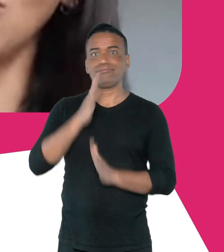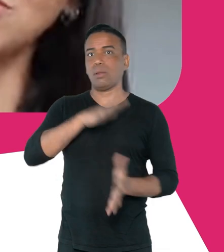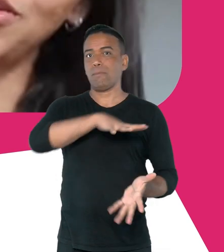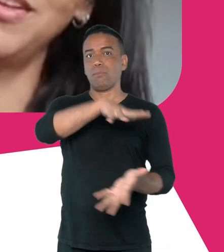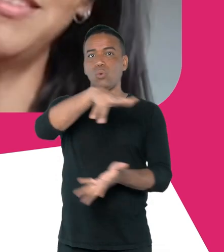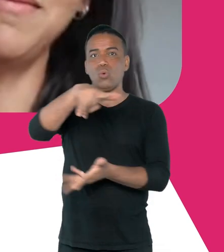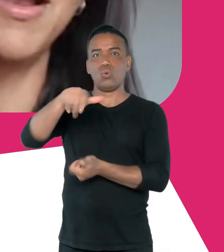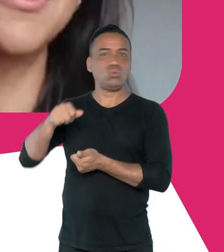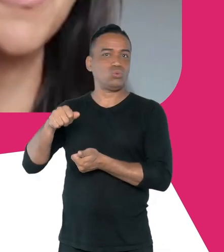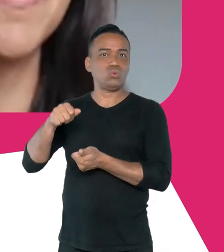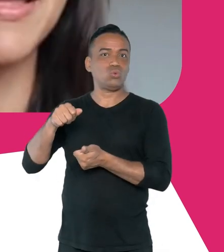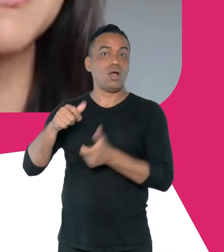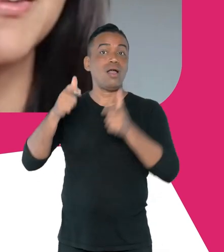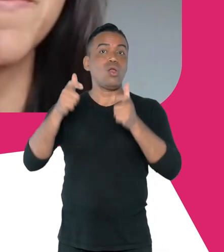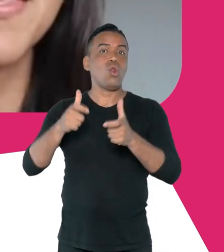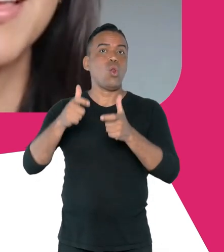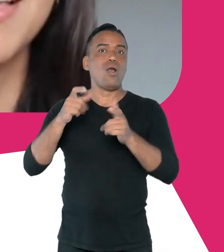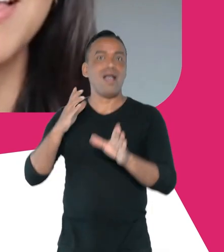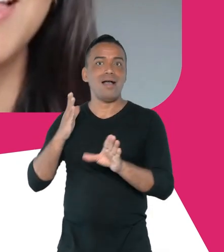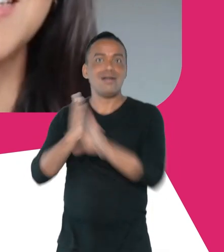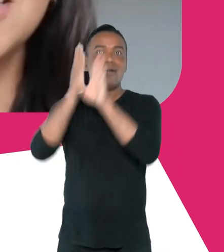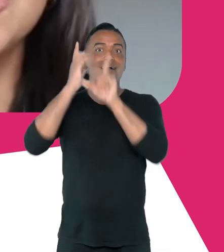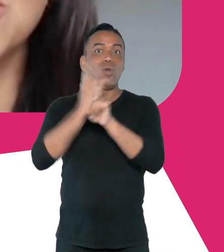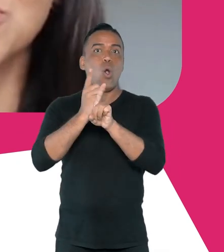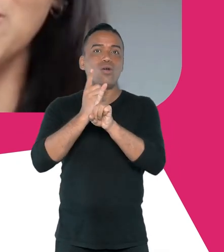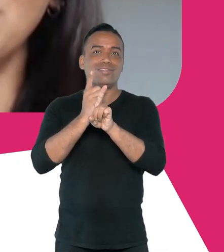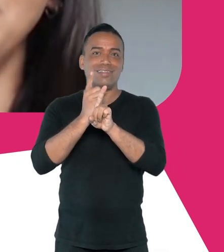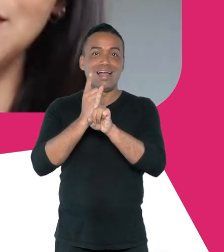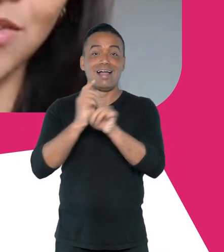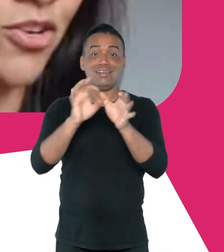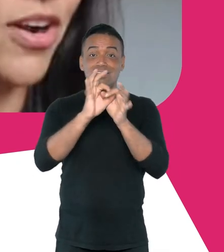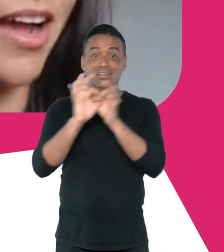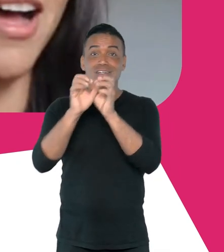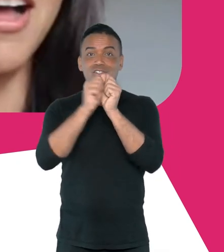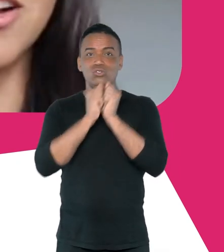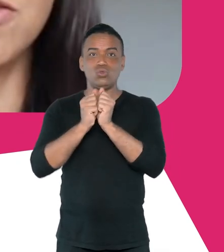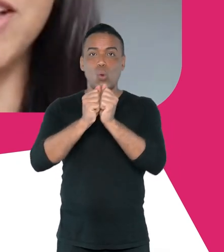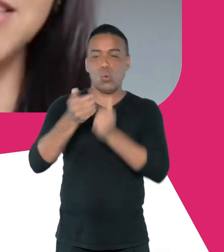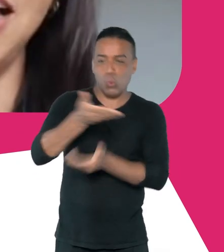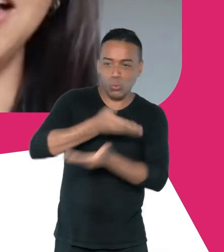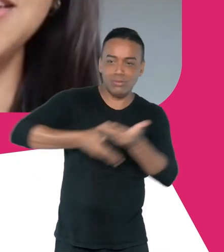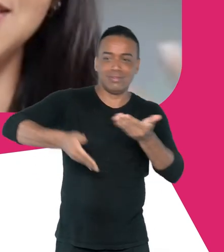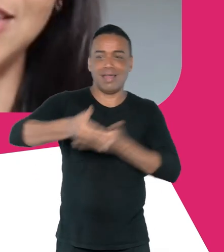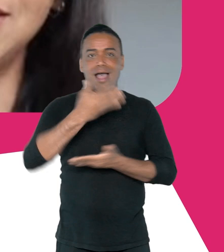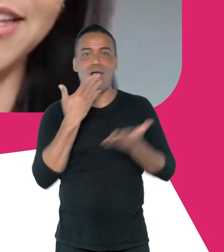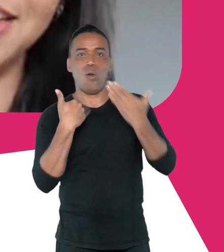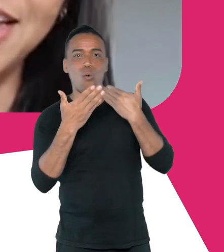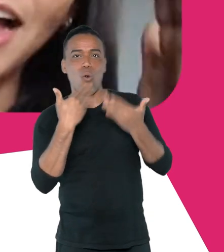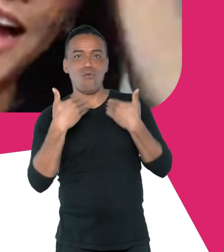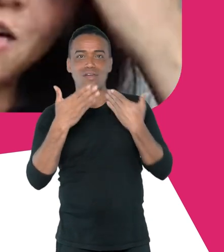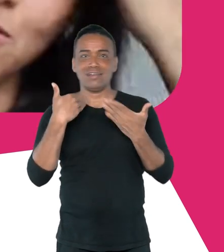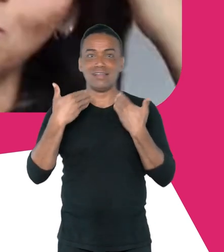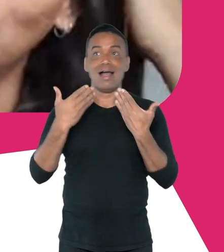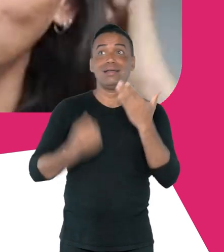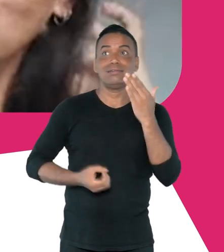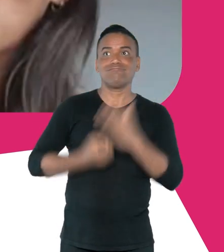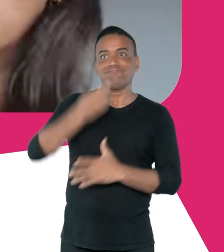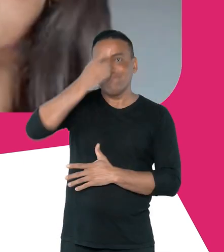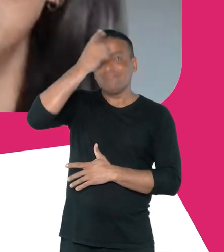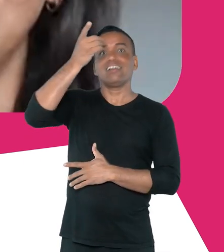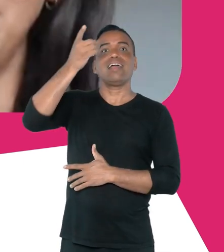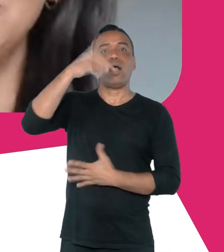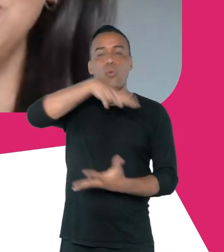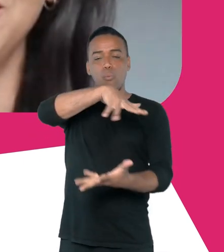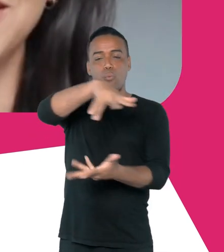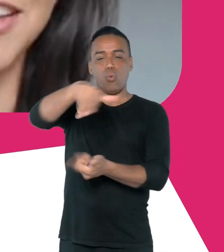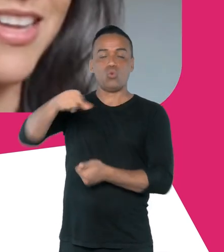e se encontram em um determinado momento e se juntam e começam a trocar e a conversar e decidem criar um mundo